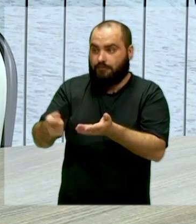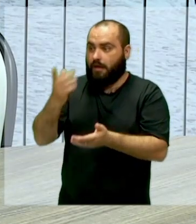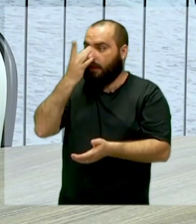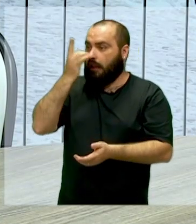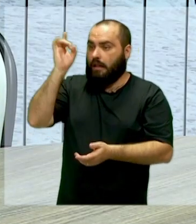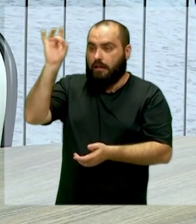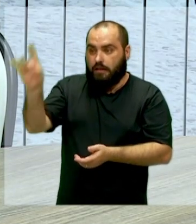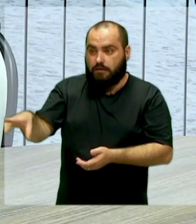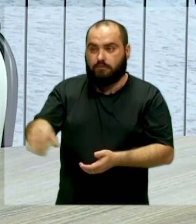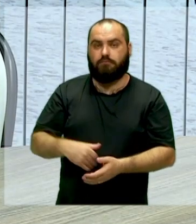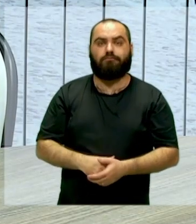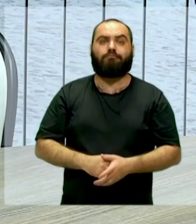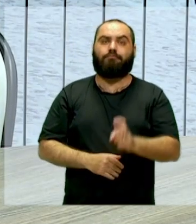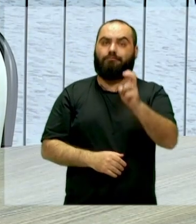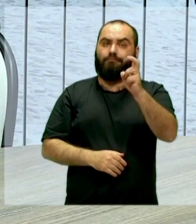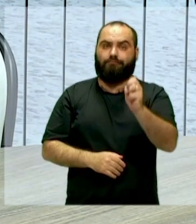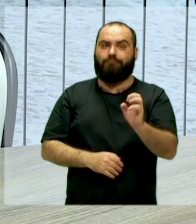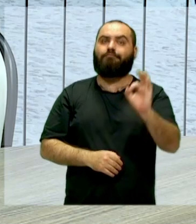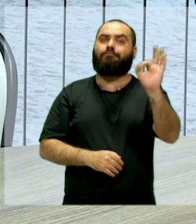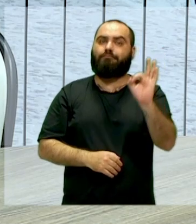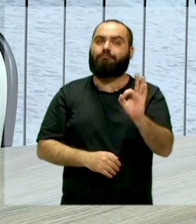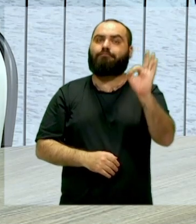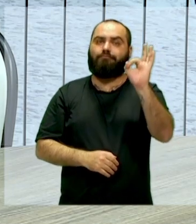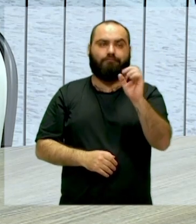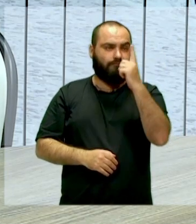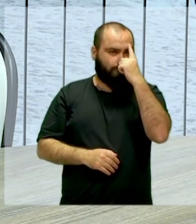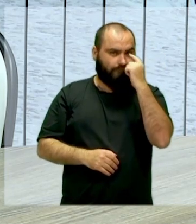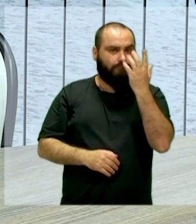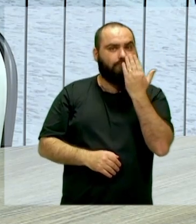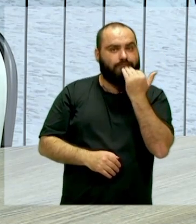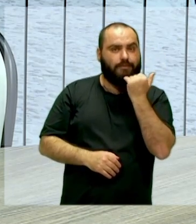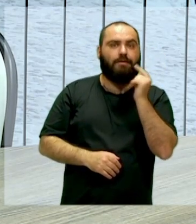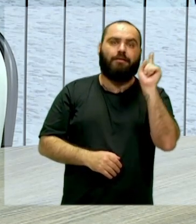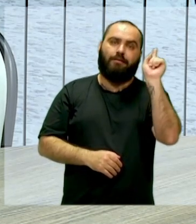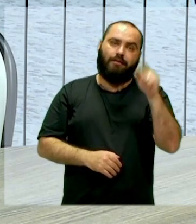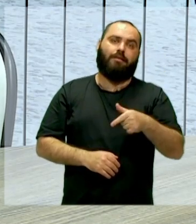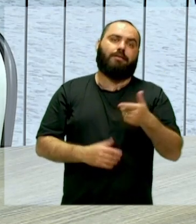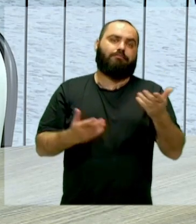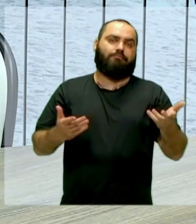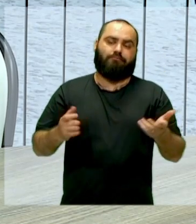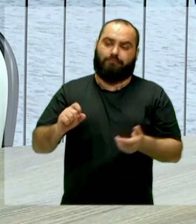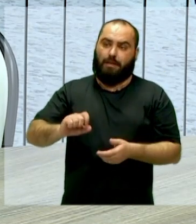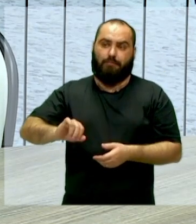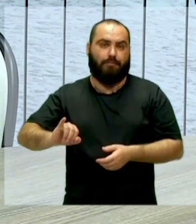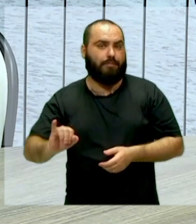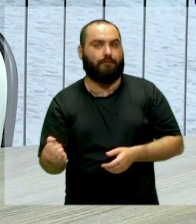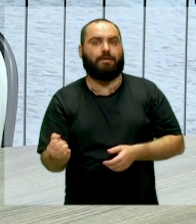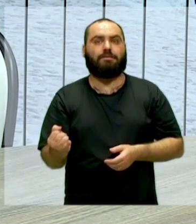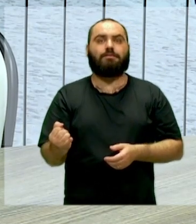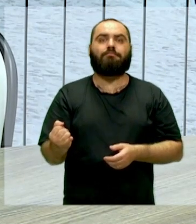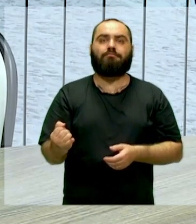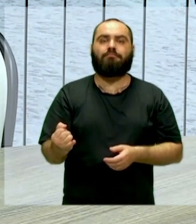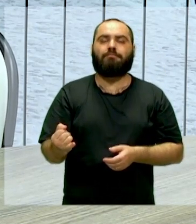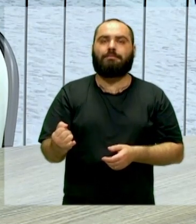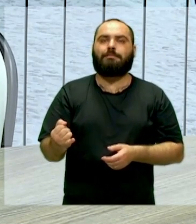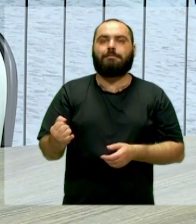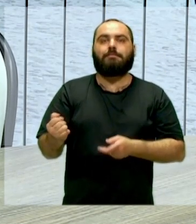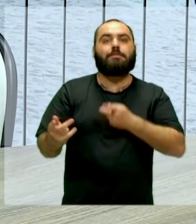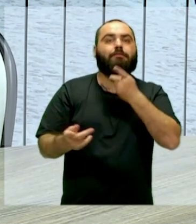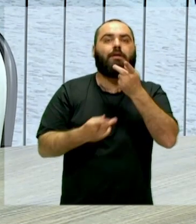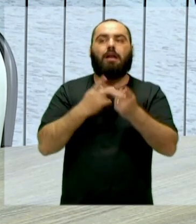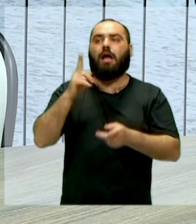comentei antes 50% dos resíduos eles são resto de alimento então a gente vai falar de aproveitamento integral dos alimentos a gente vai falar de